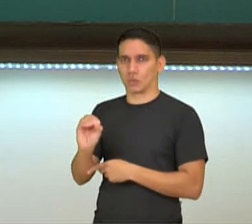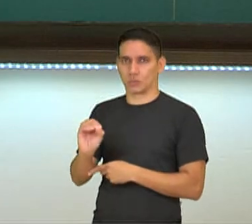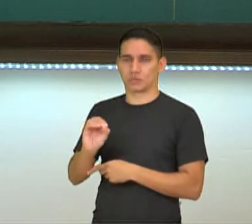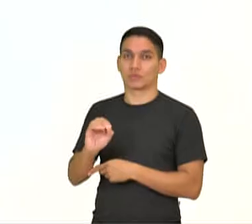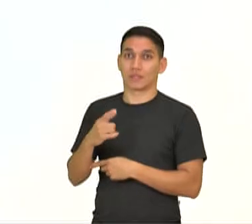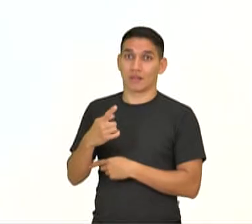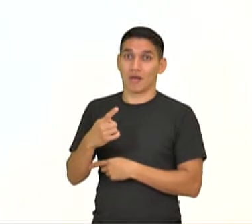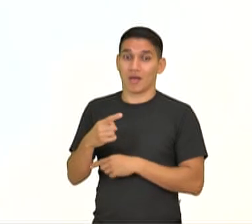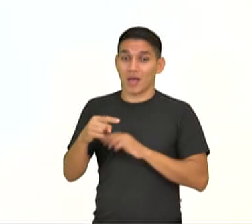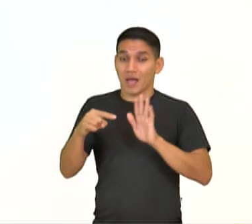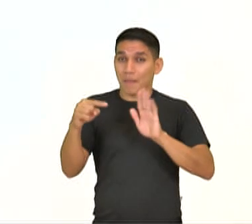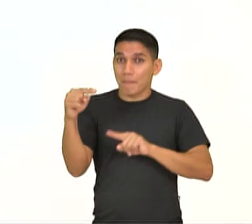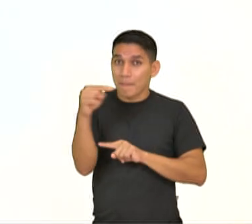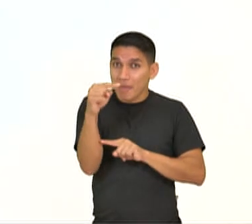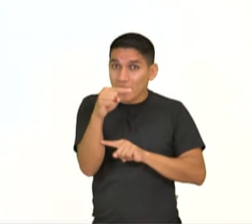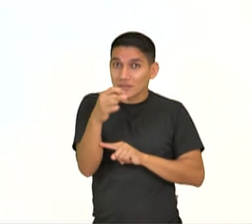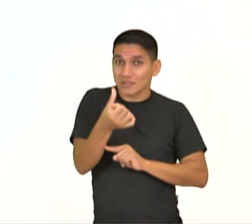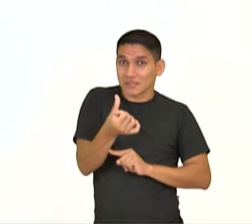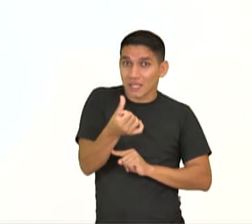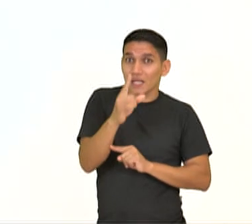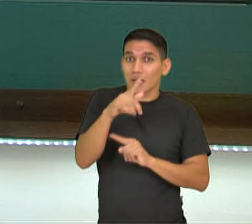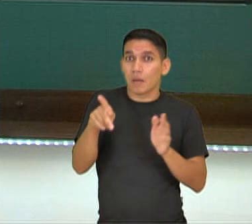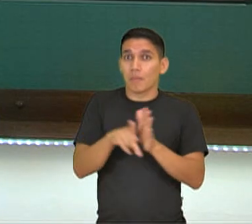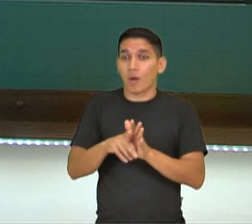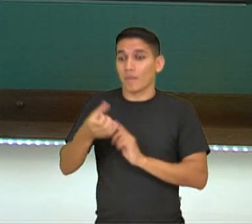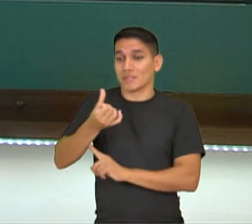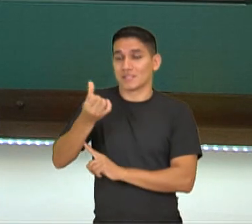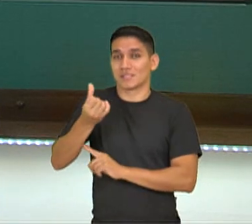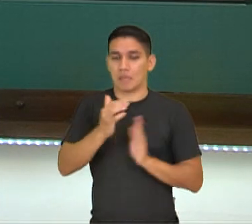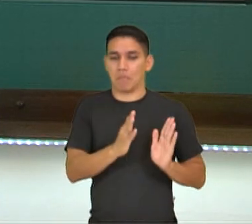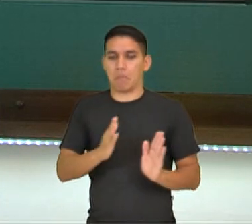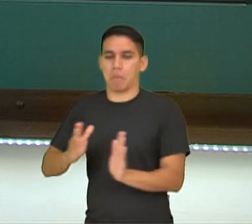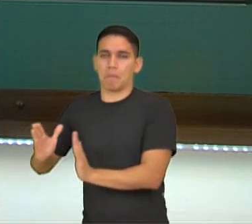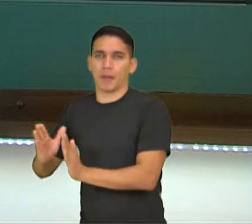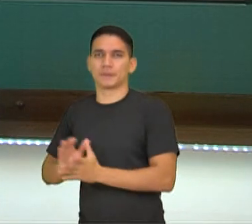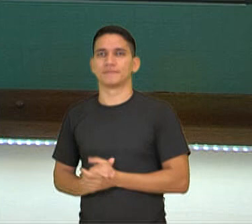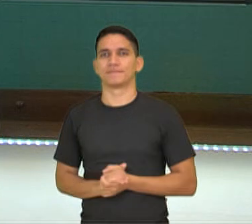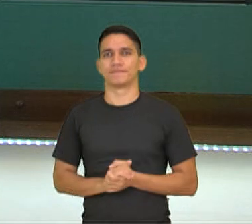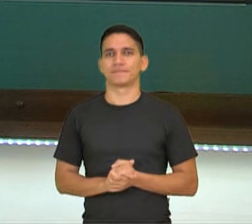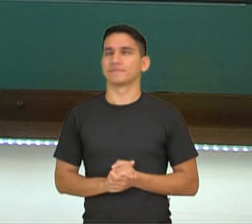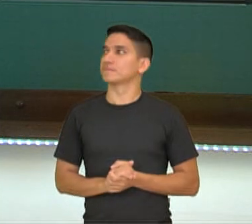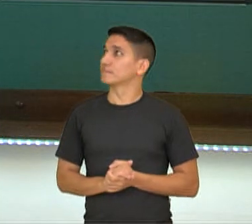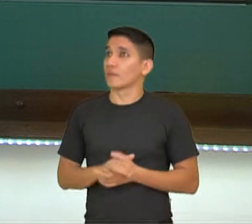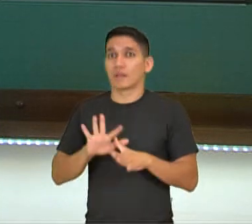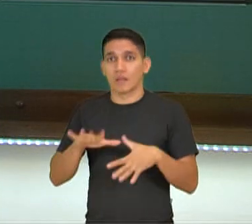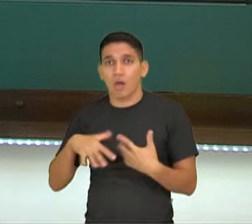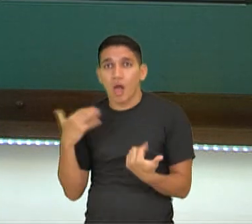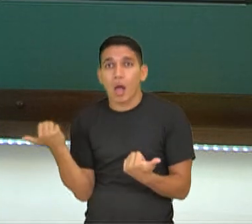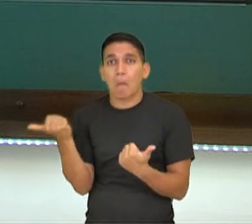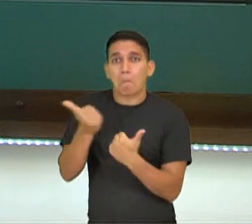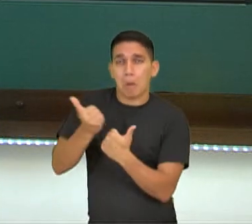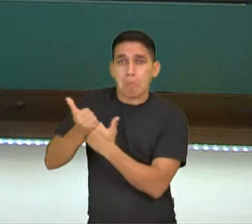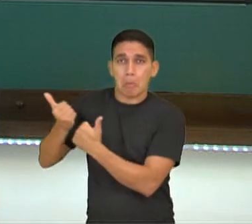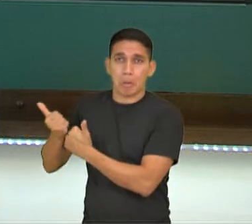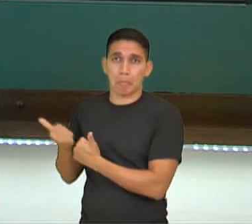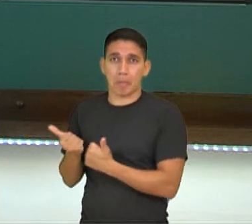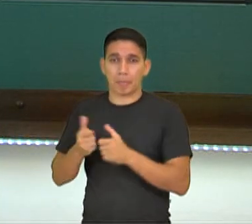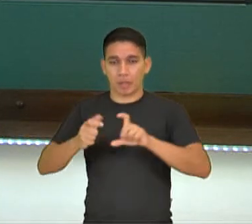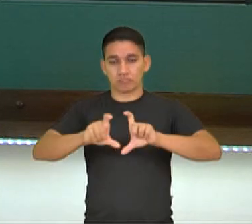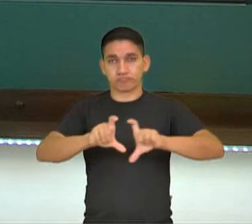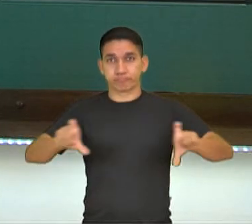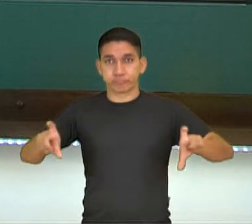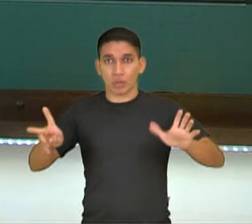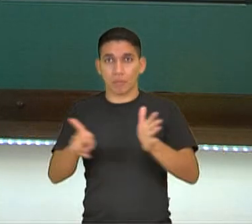dizer que esse 6 está na sexta casa decimal. Tudo bem? E então aplicamos os dados na expressão